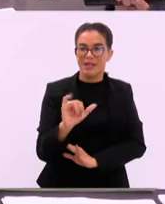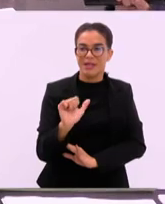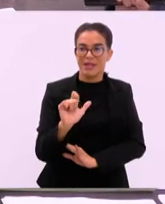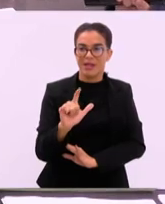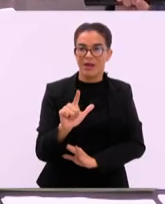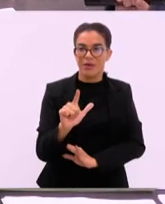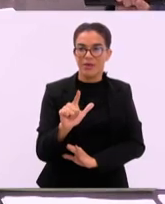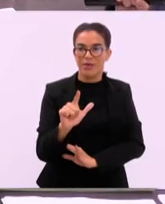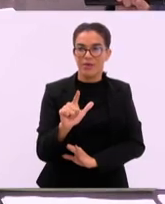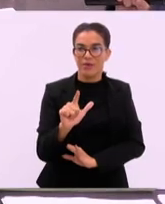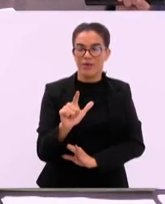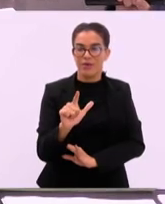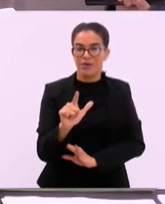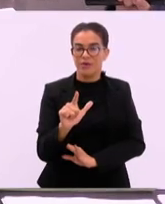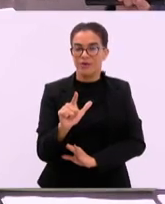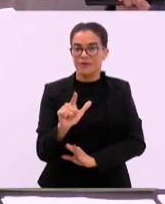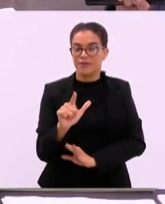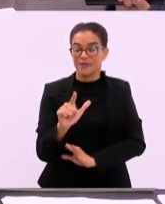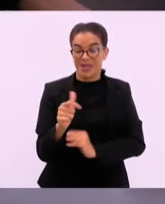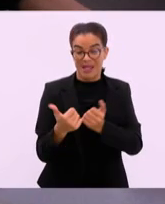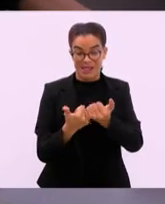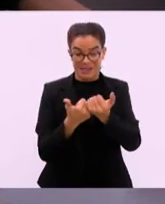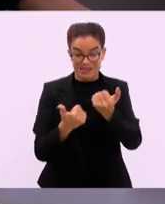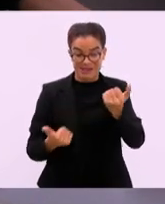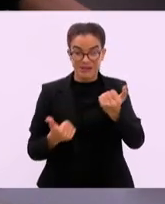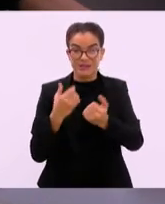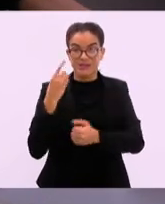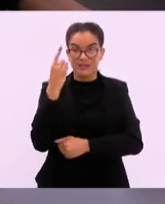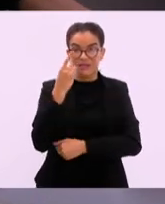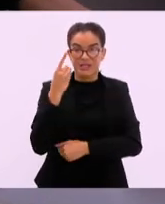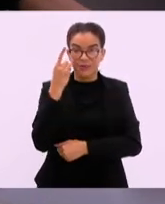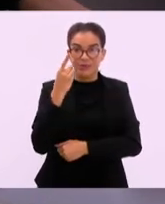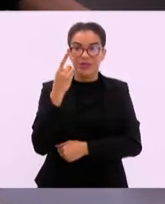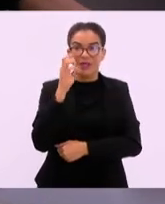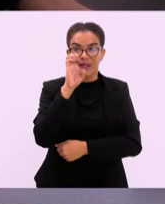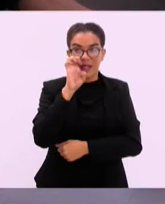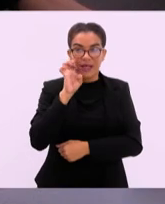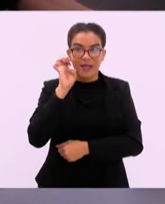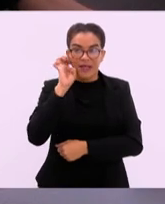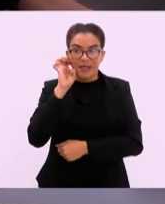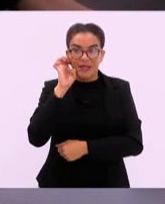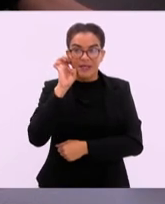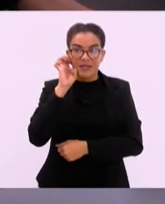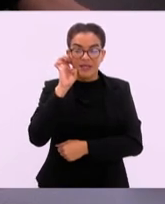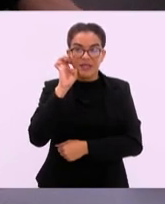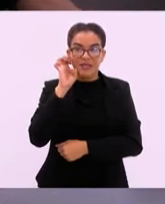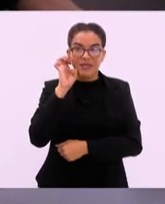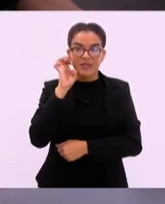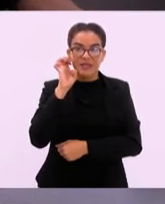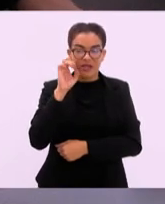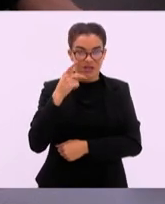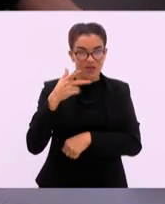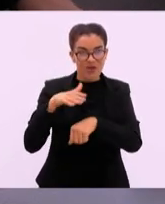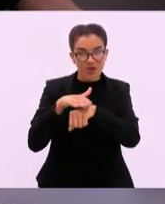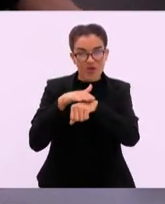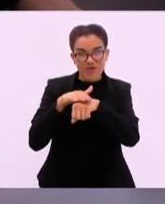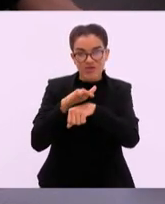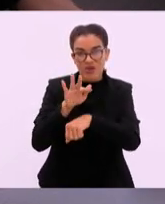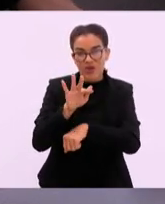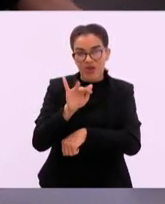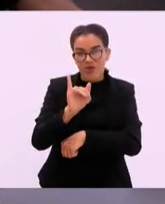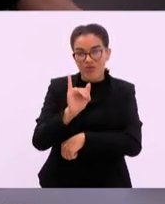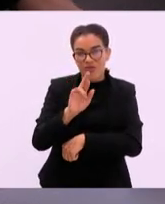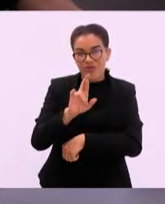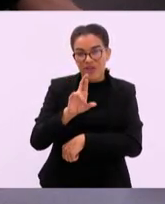É, ela bota aqui natureza. A assessoria da deputada Élica. De natureza e material, tá certo. Vocês conversaram com a Firjan sobre isso?